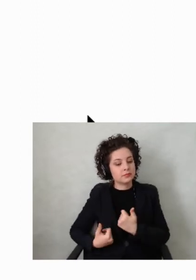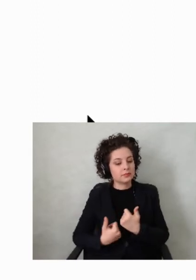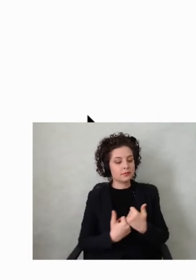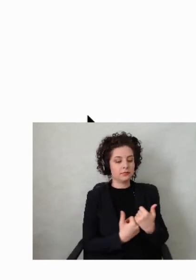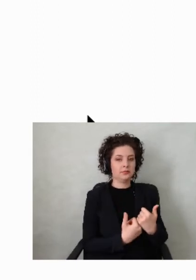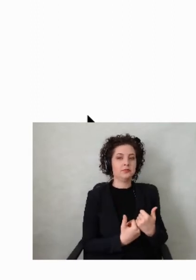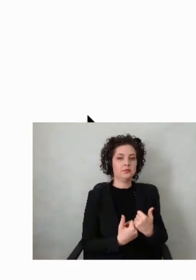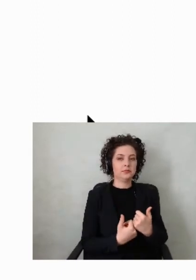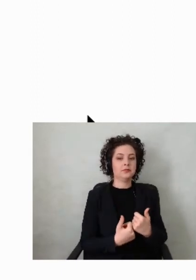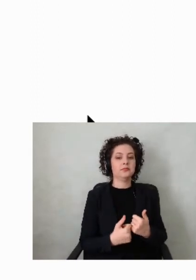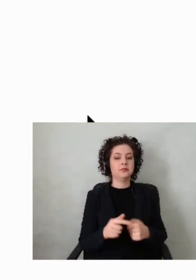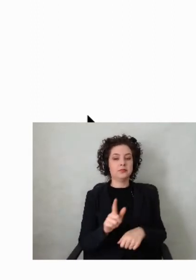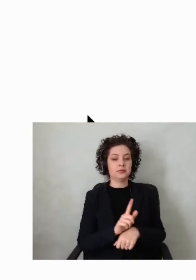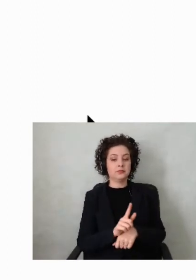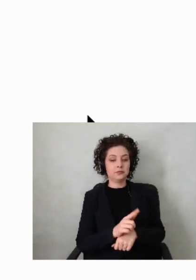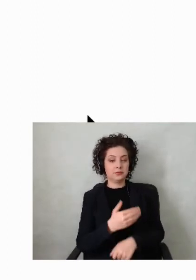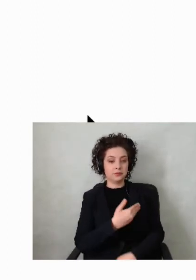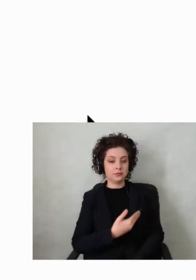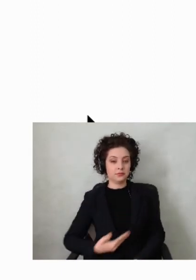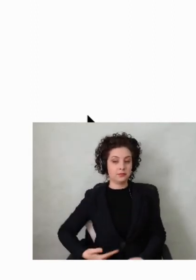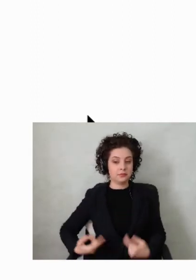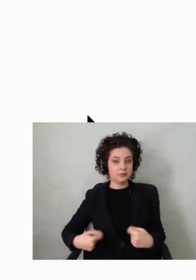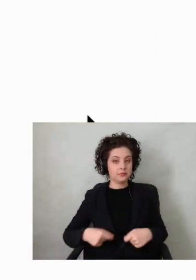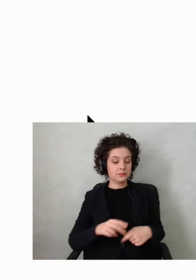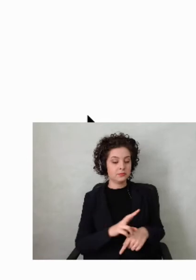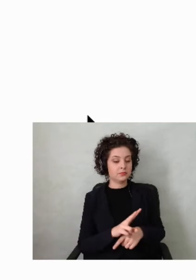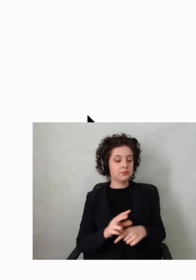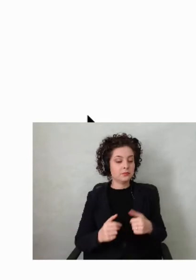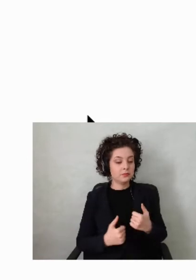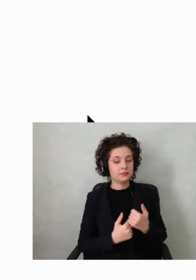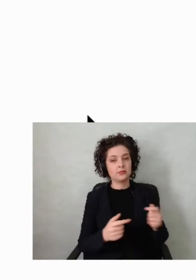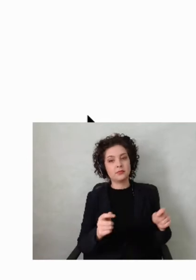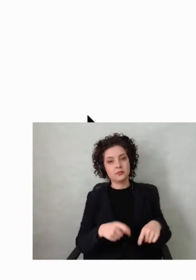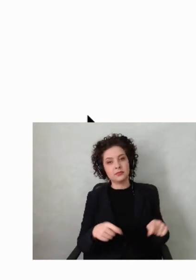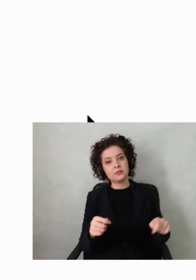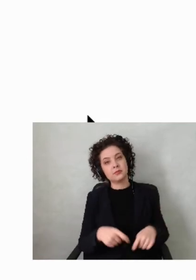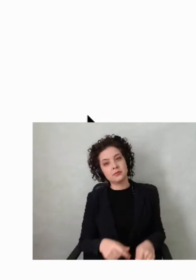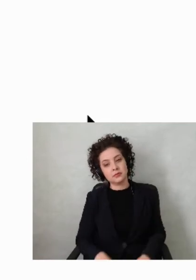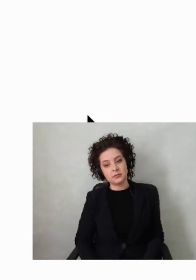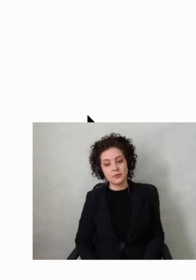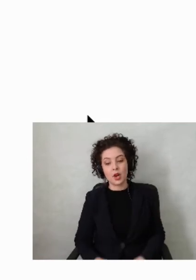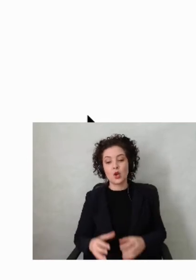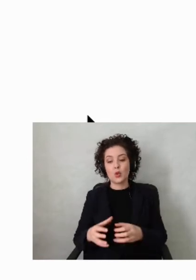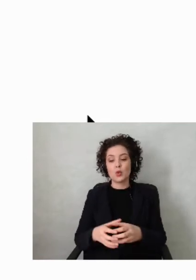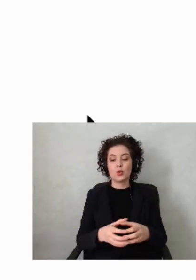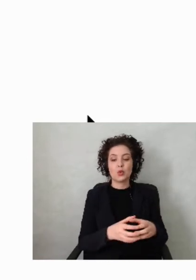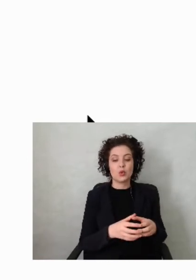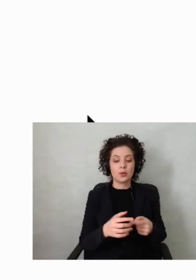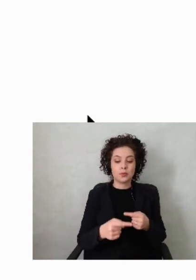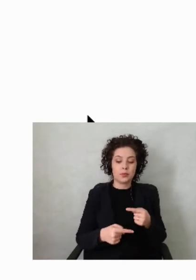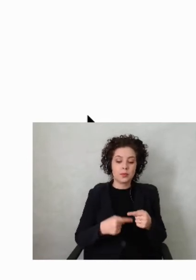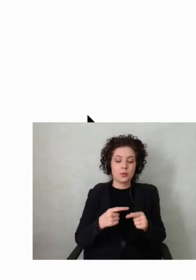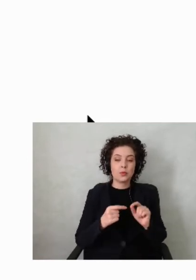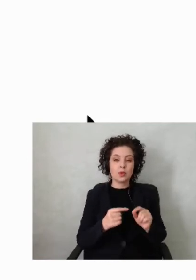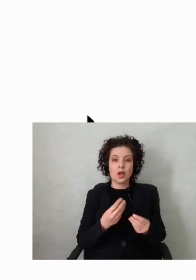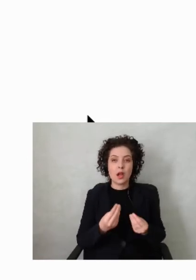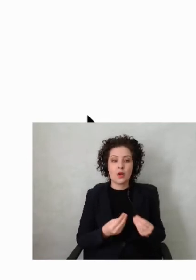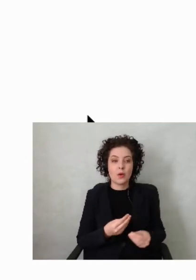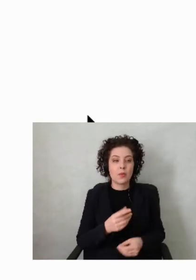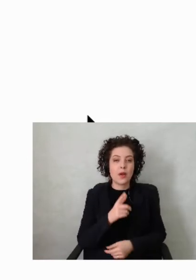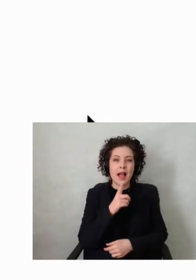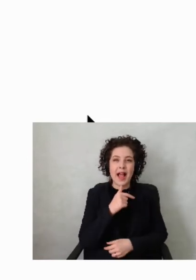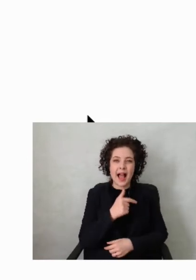gestão governamental para que isso seja viável, grupos de vigilância do ciclo de transmissão de doença por água, ar e